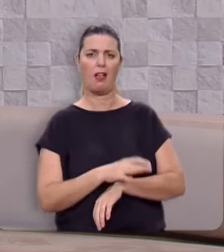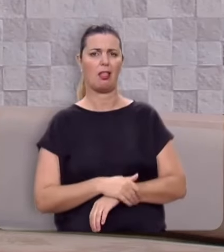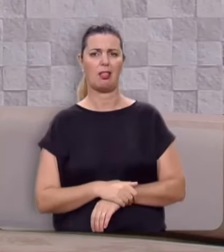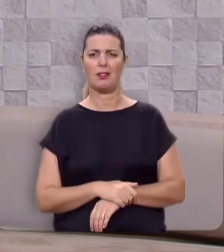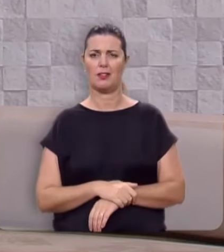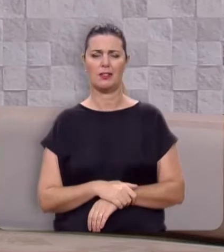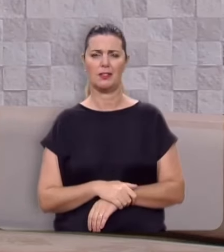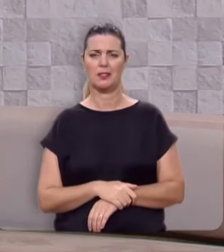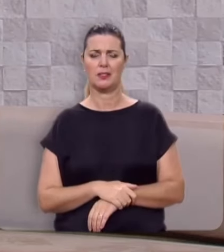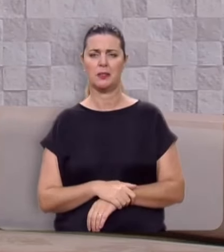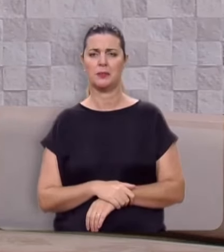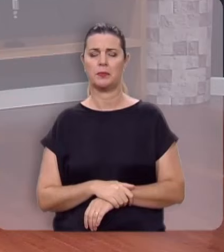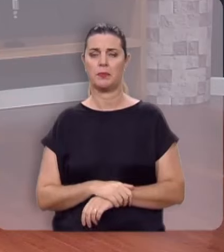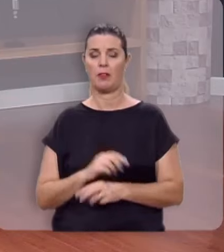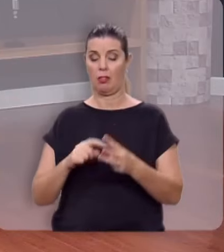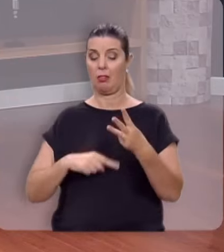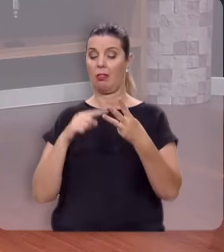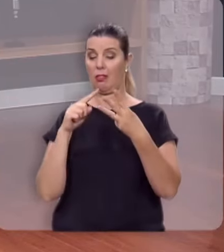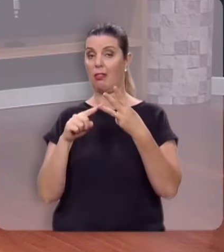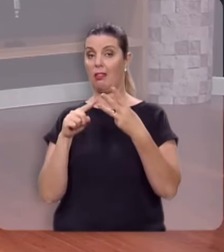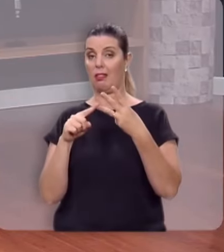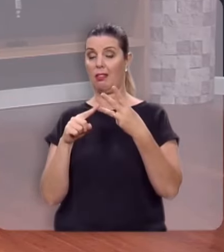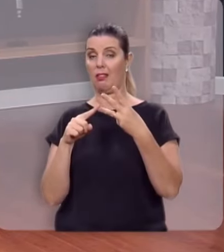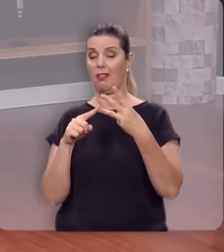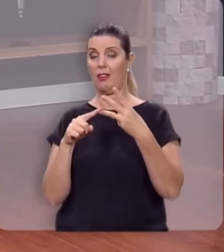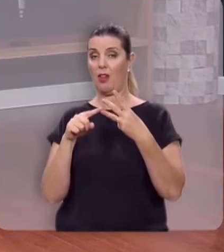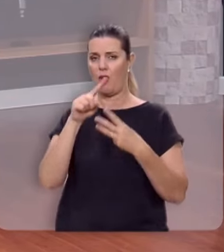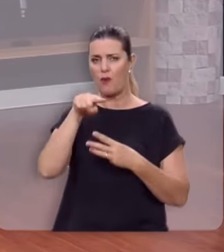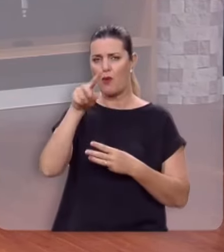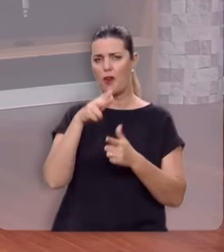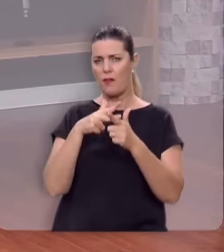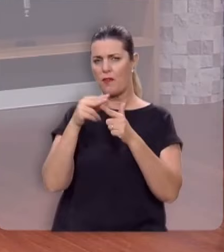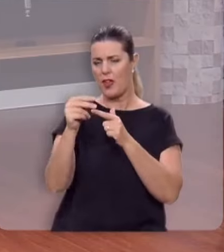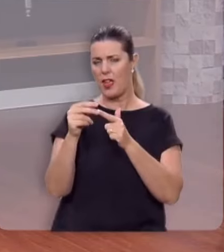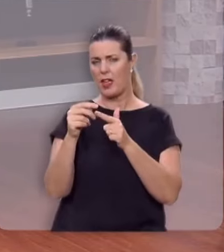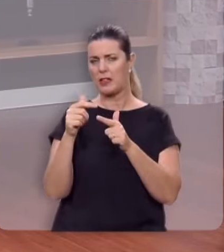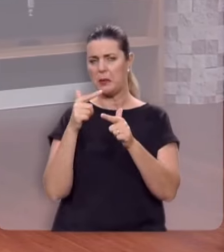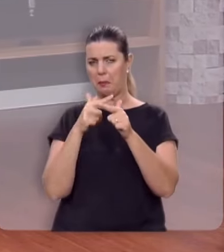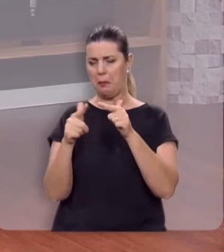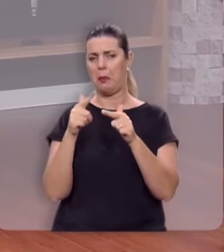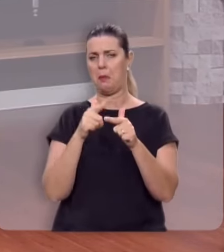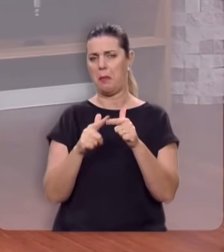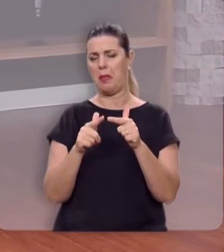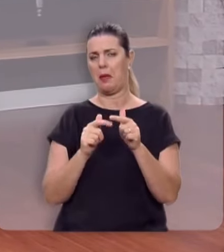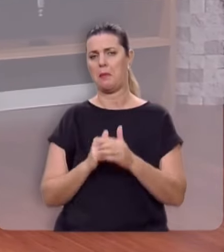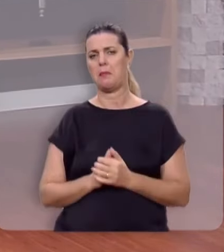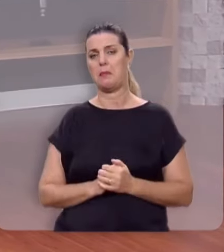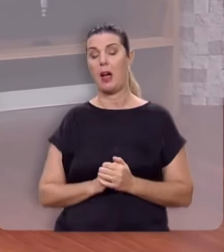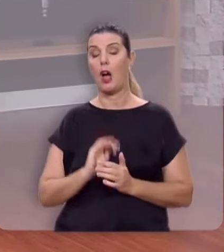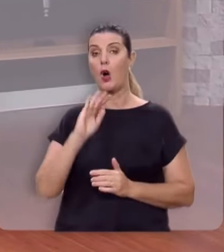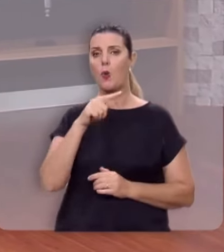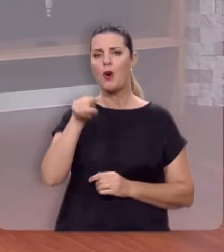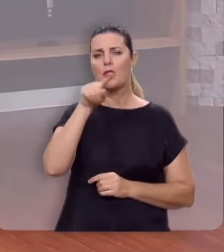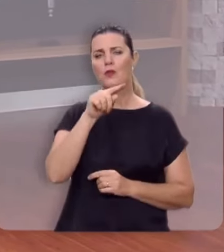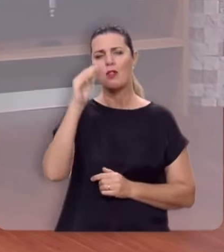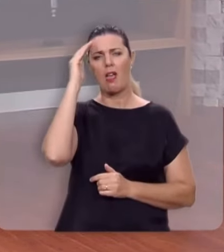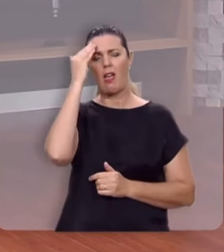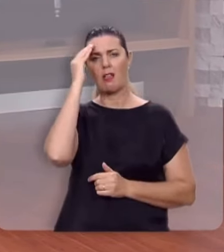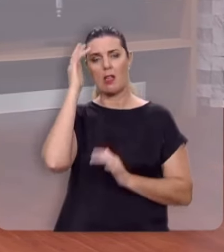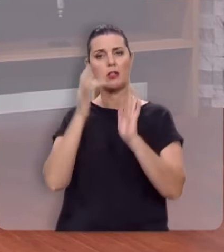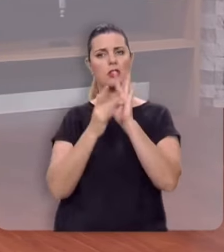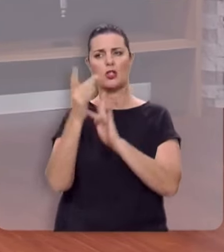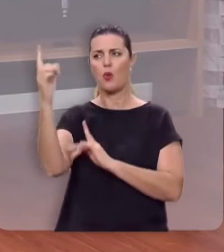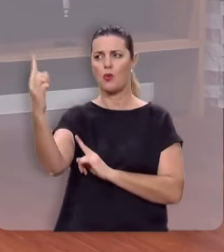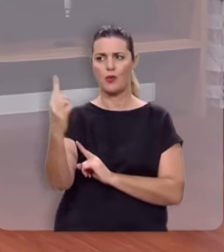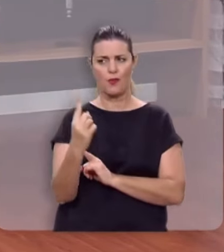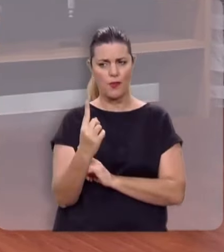Deus. Terceiro, você vence as tempestades quando você compreende que Jesus